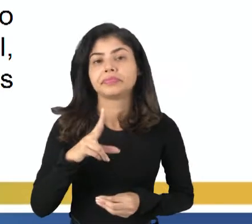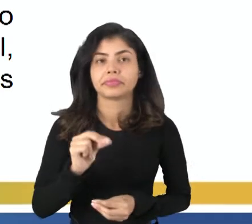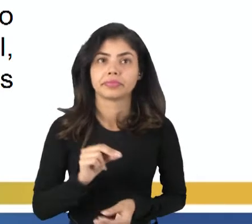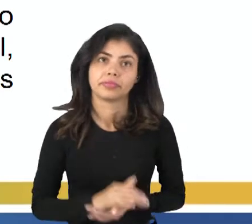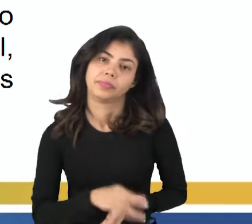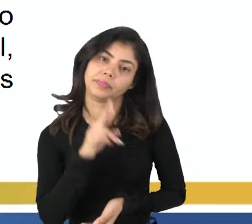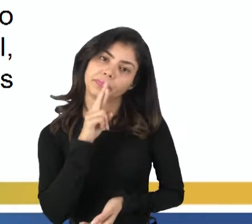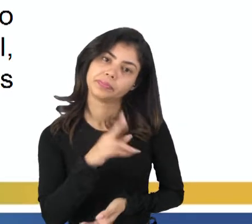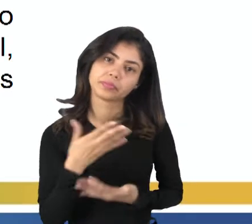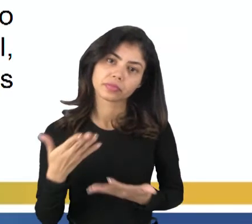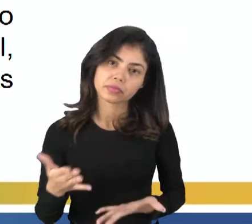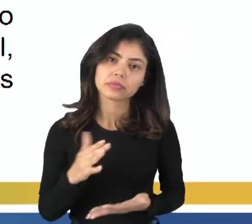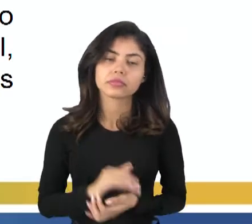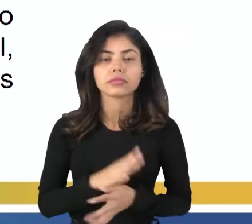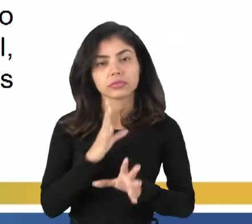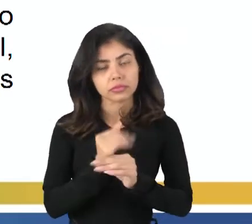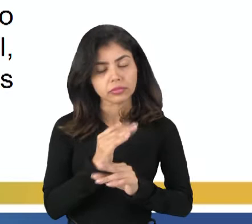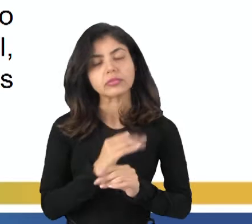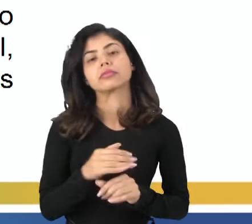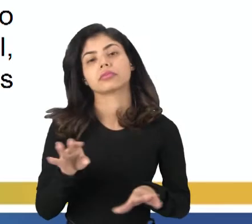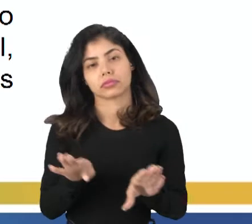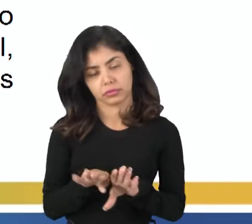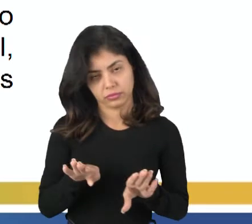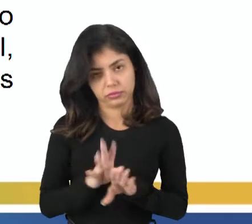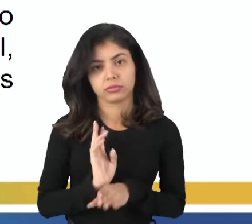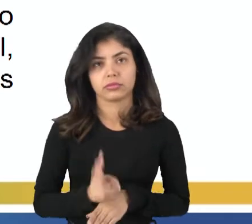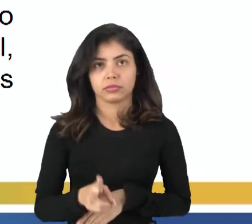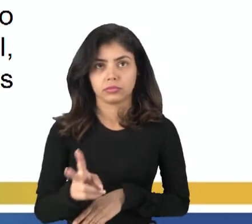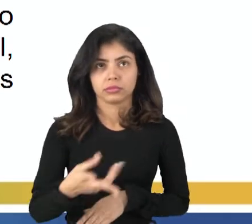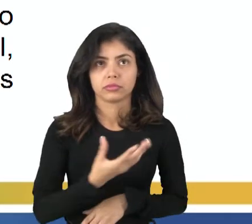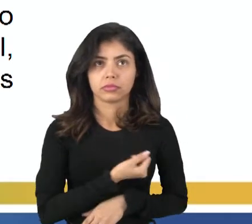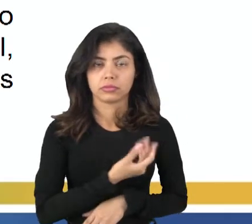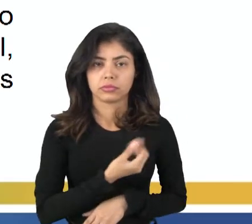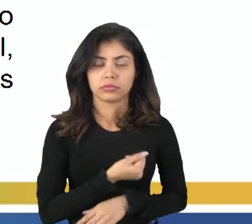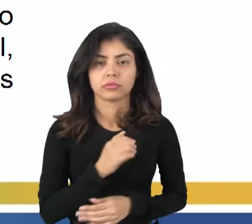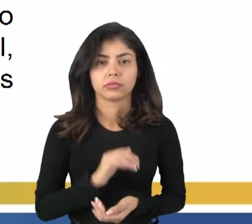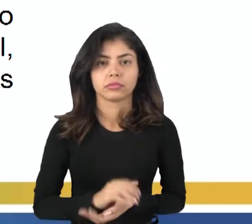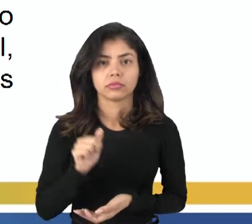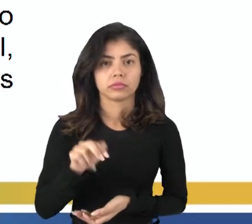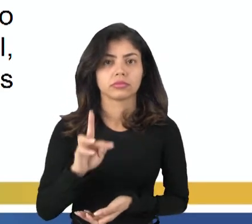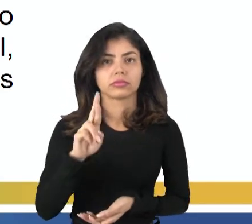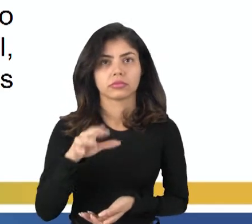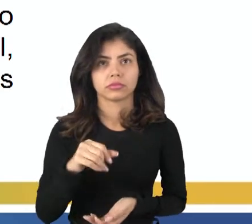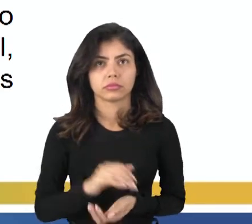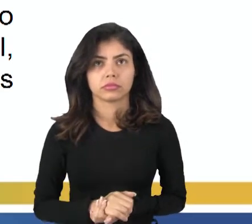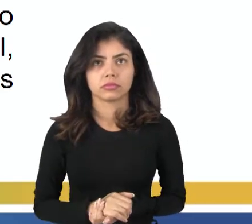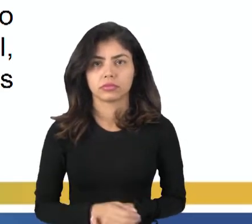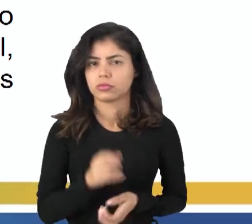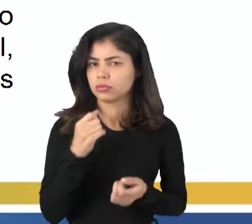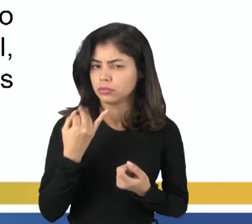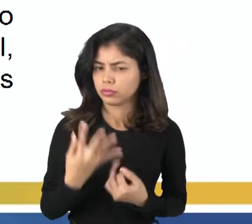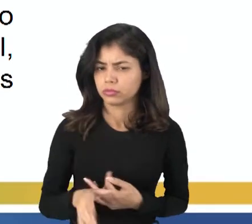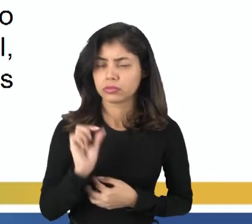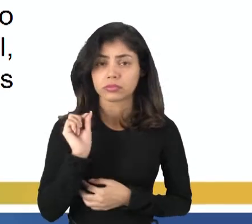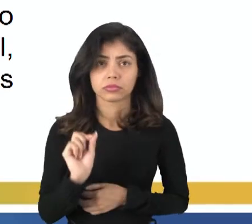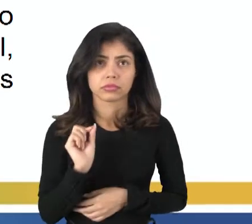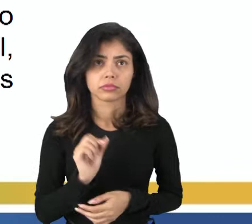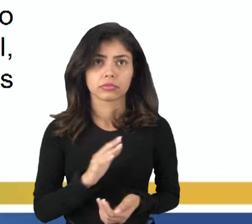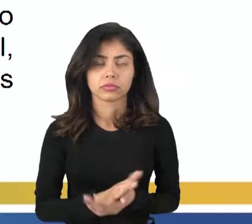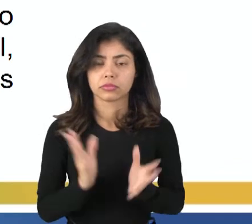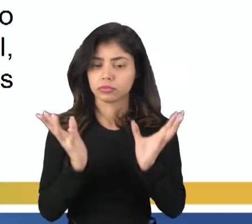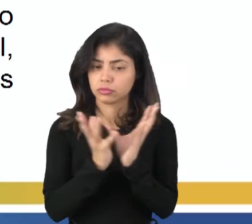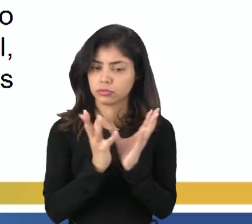e o resultado da adição também continua sendo número natural. Assim, podemos afirmar que, no conjunto dos